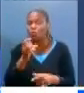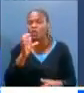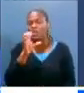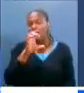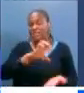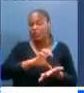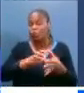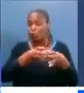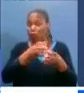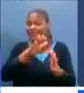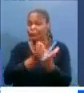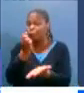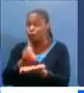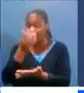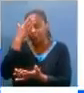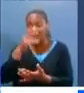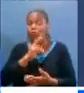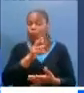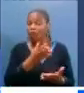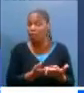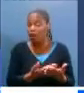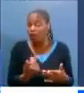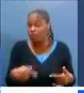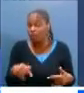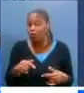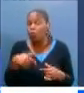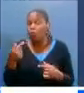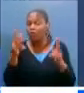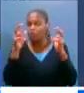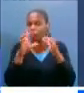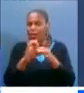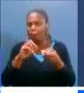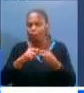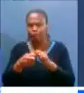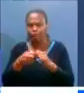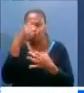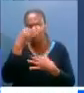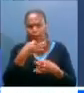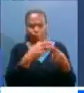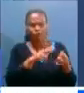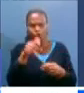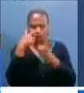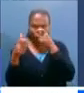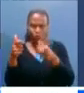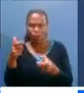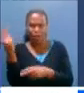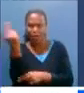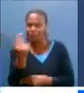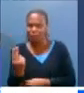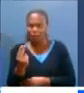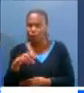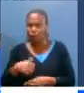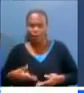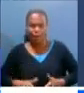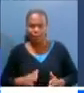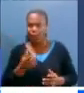tenha capacidade de dar as respostas. Outra questão, também temos uma polémica acérrima, porque vários artistas cabo-verdianos são-lhes negados entrar nos